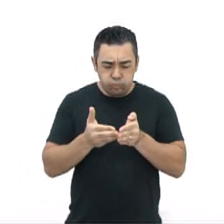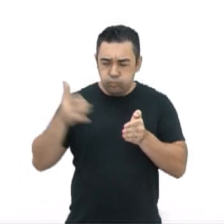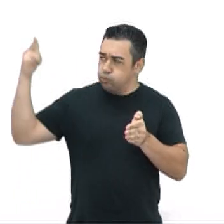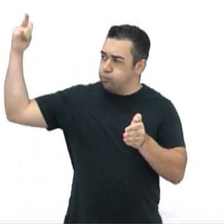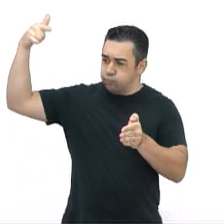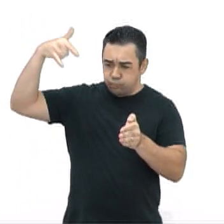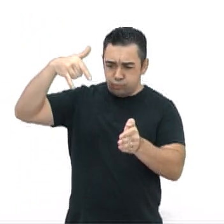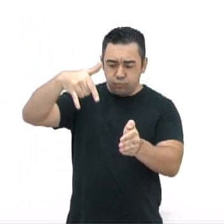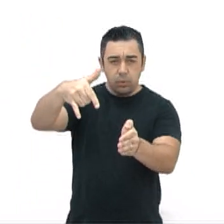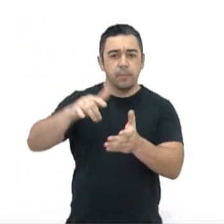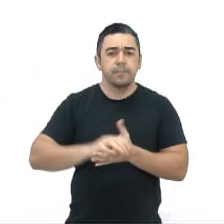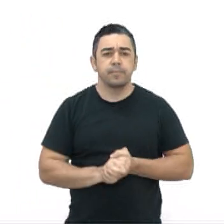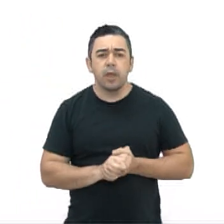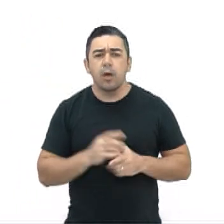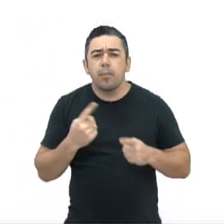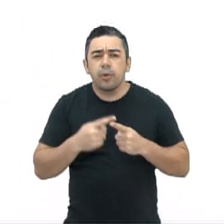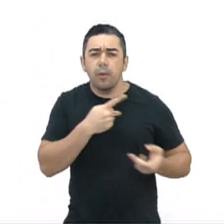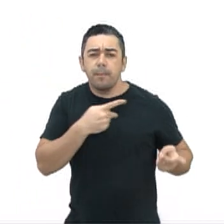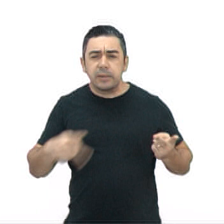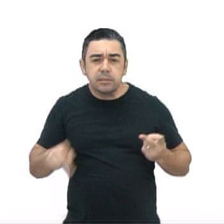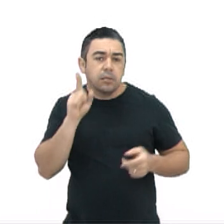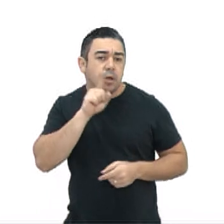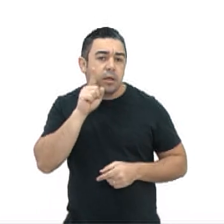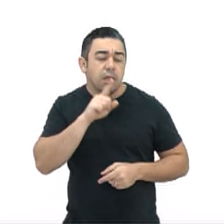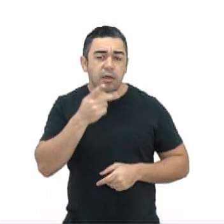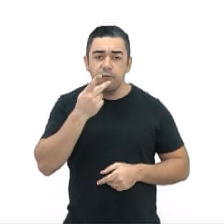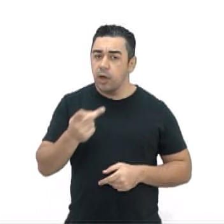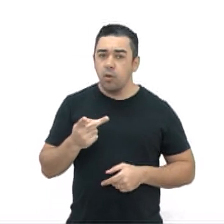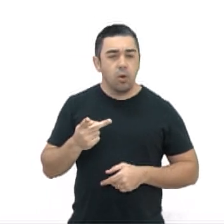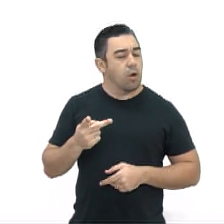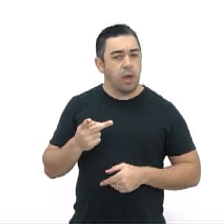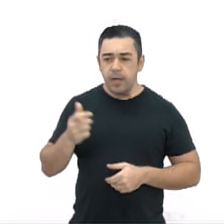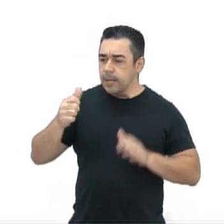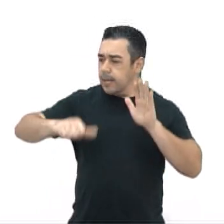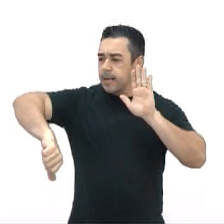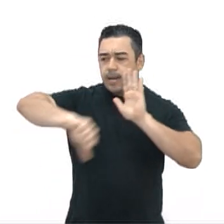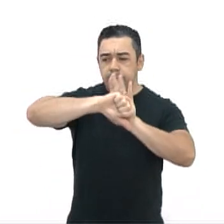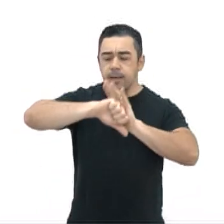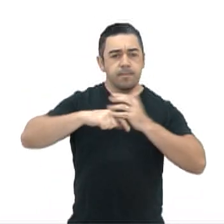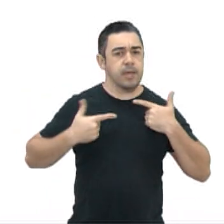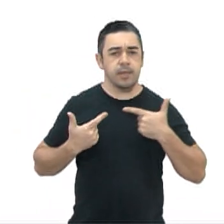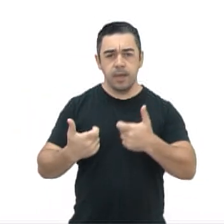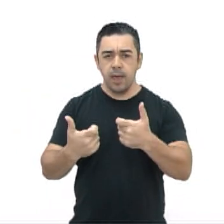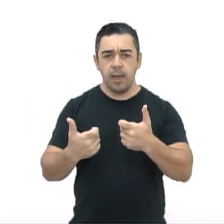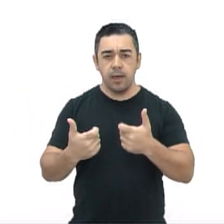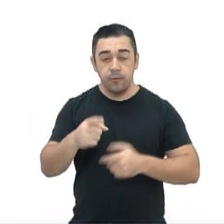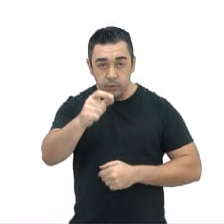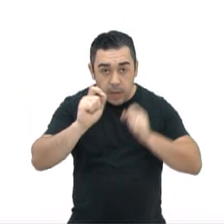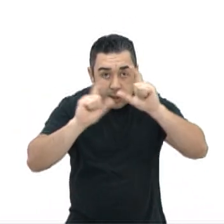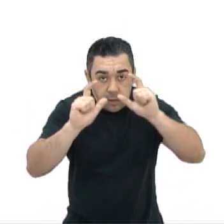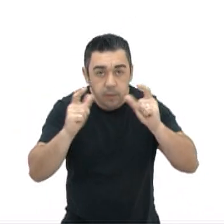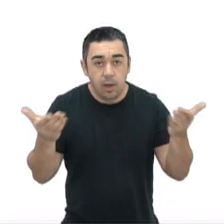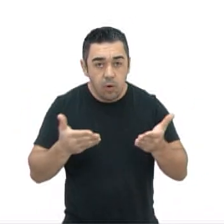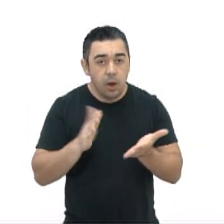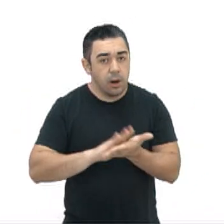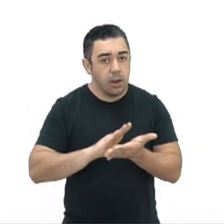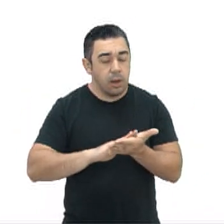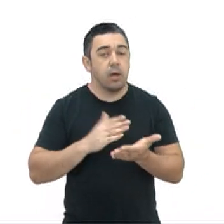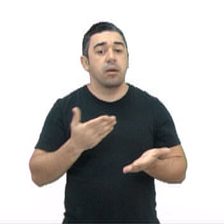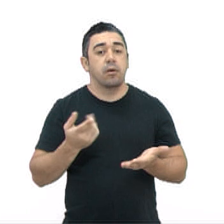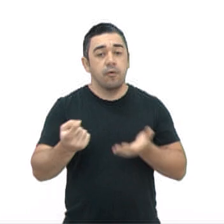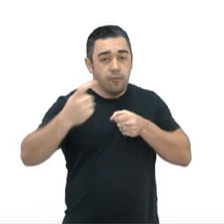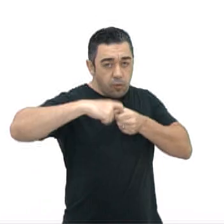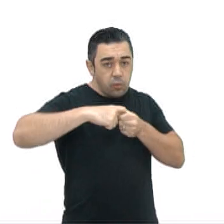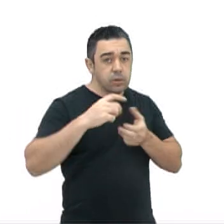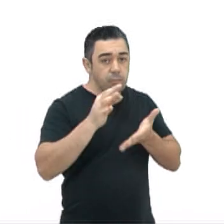que o presidente dos Estados Unidos, Franklin Roosevelt, considera como um crime de guerra? Vamos ver quem ficou bem atento à nossa aula. Daqui a pouquinho nós voltamos e